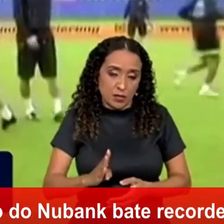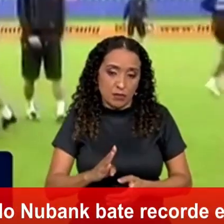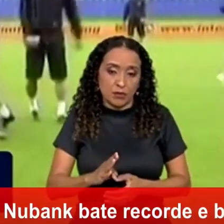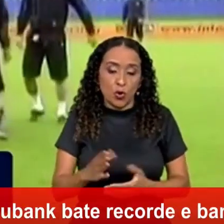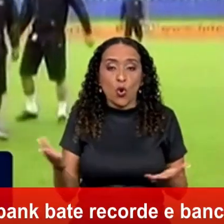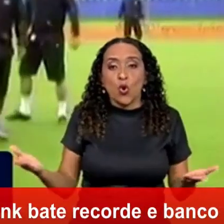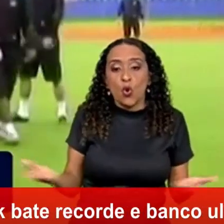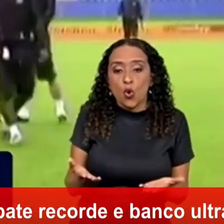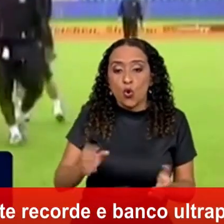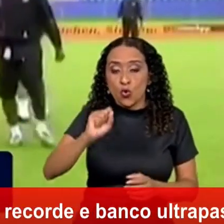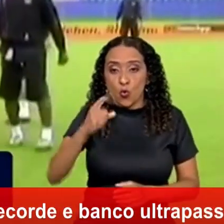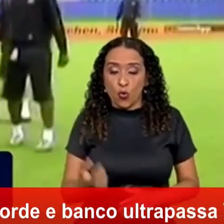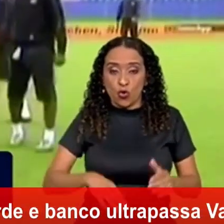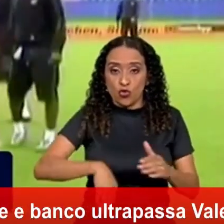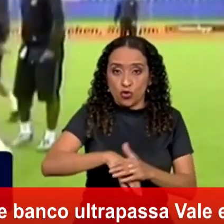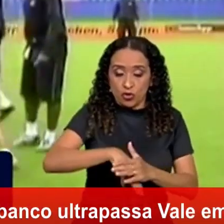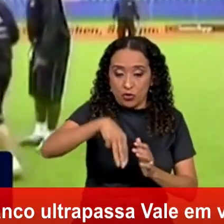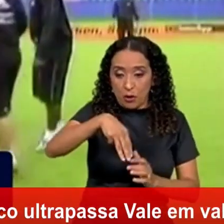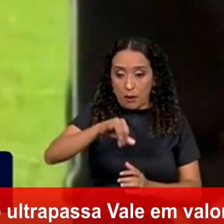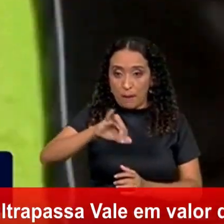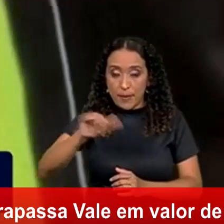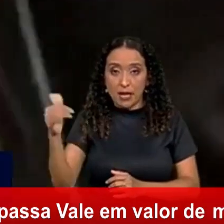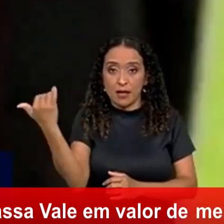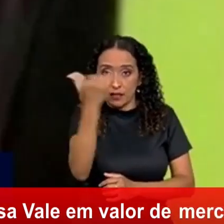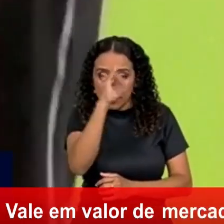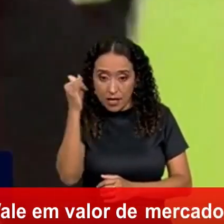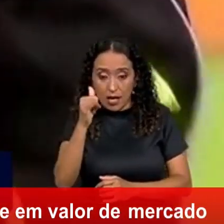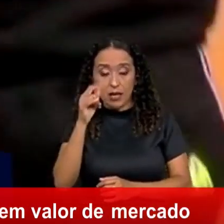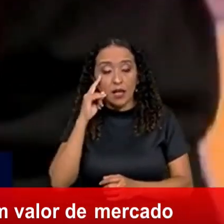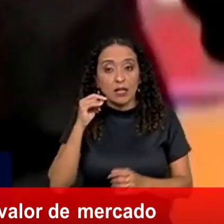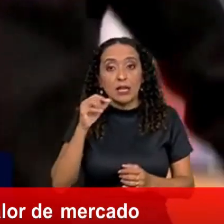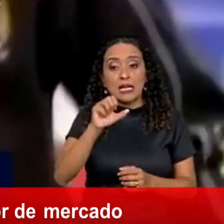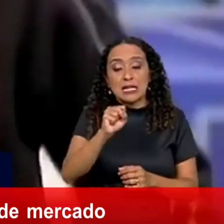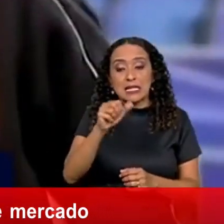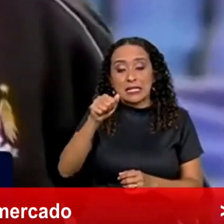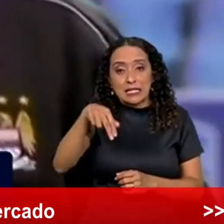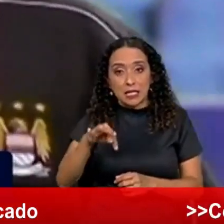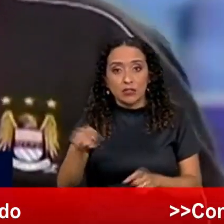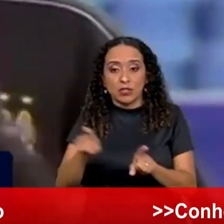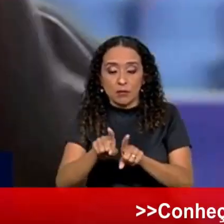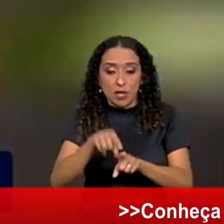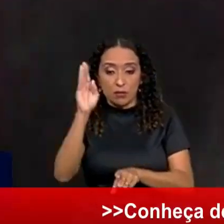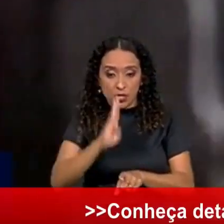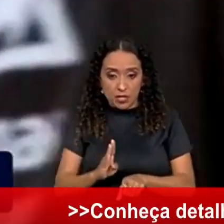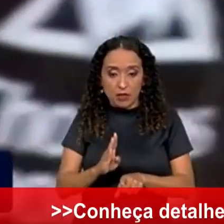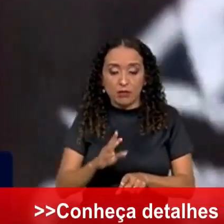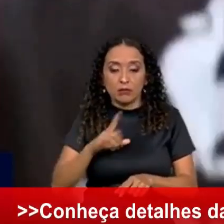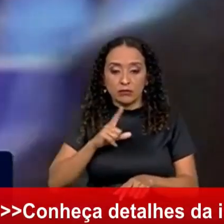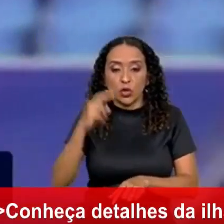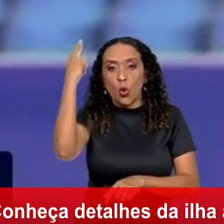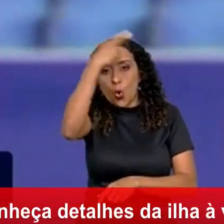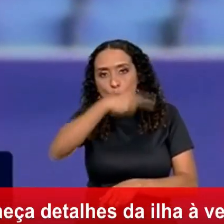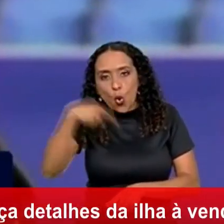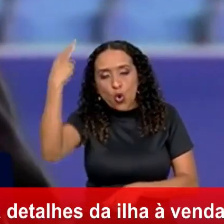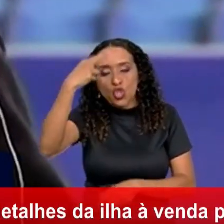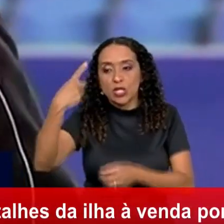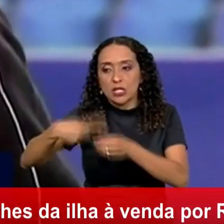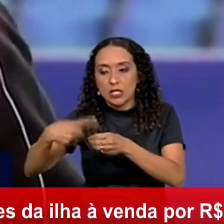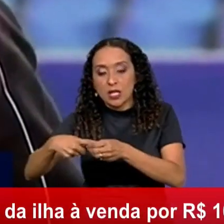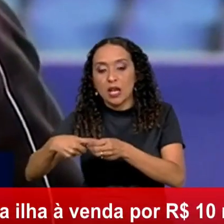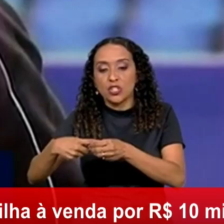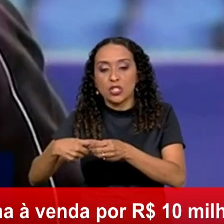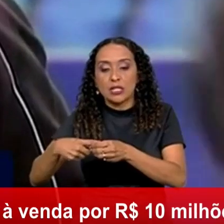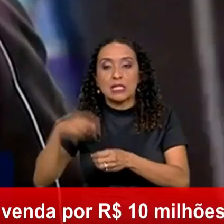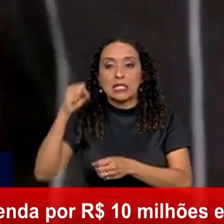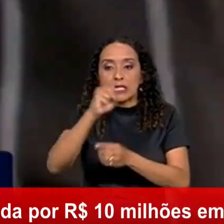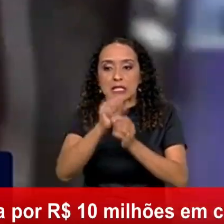no Brasil e legalmente o governo brasileiro não pode enviá-lo de volta à Itália para cumprir a pena lá, então